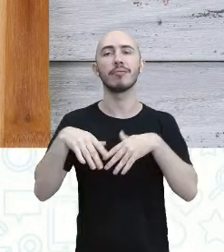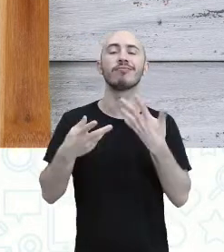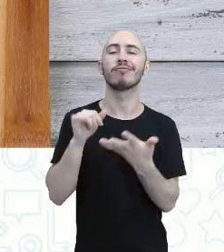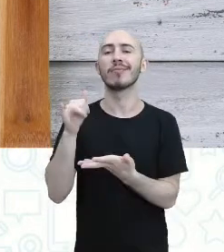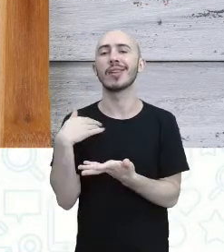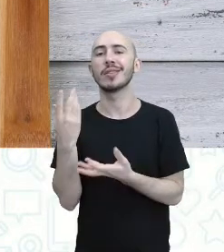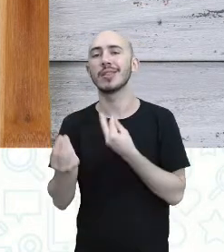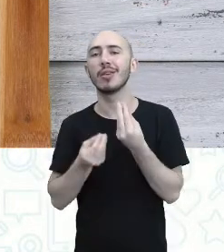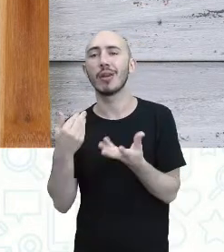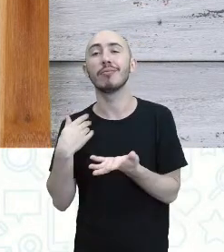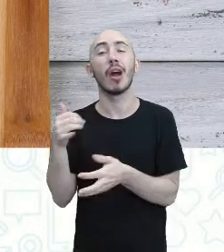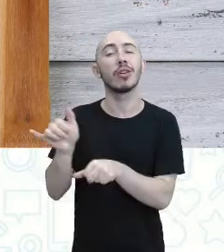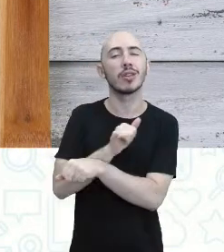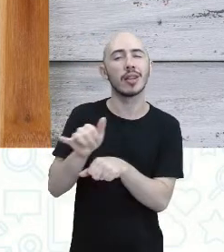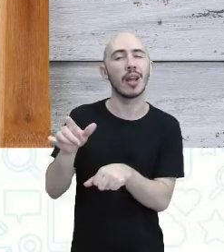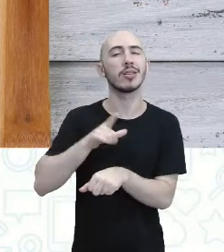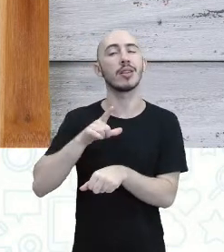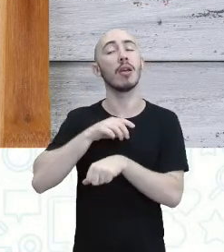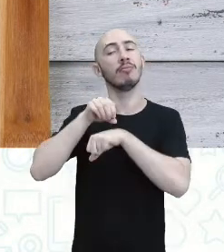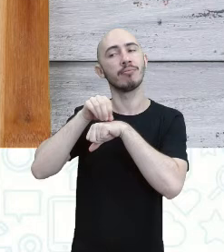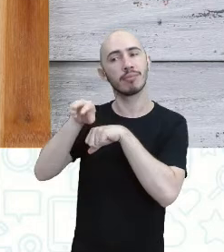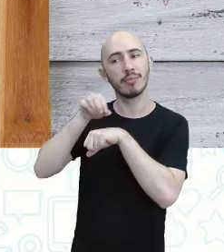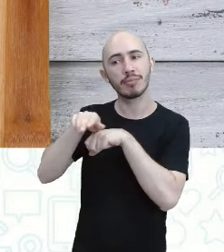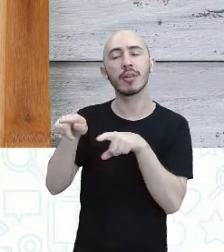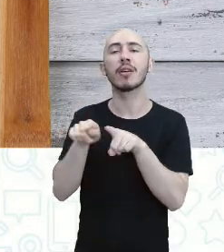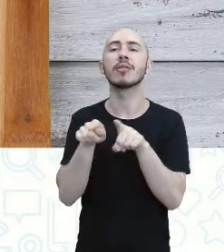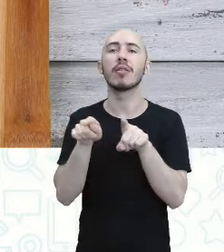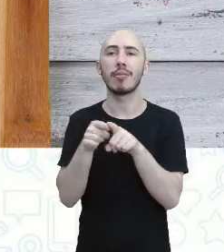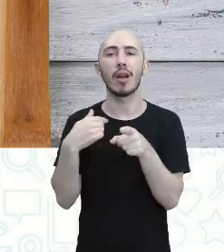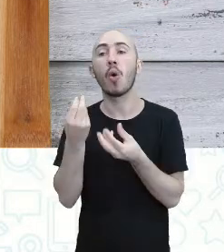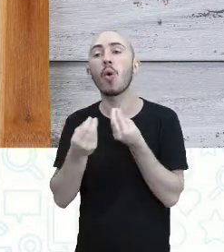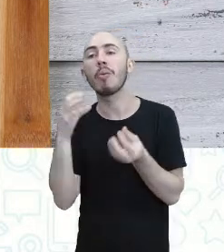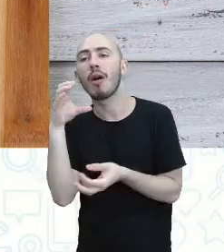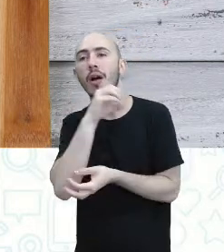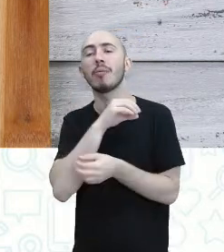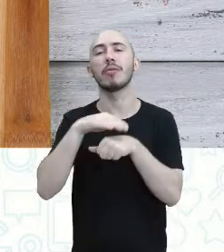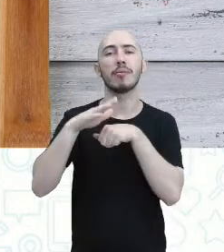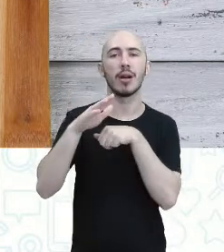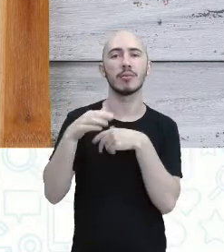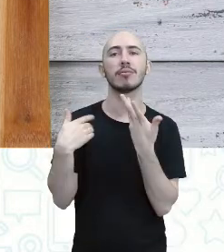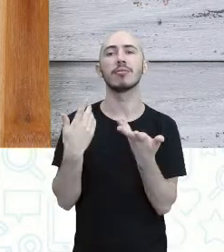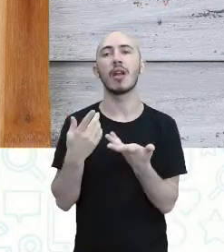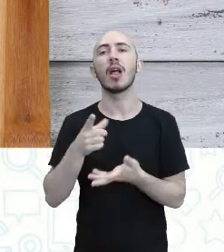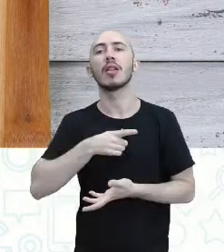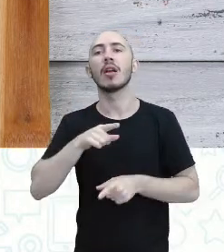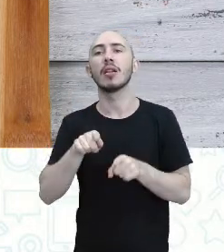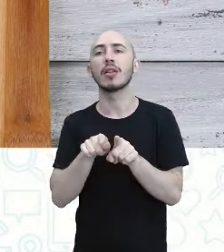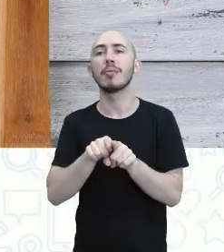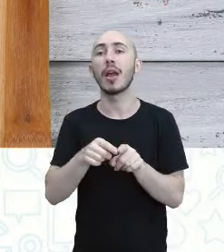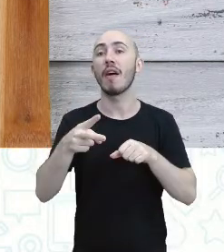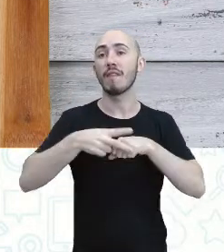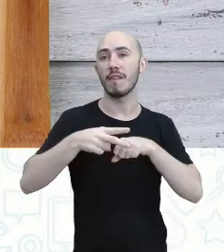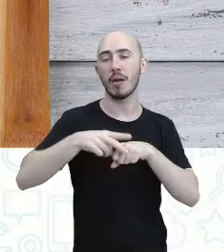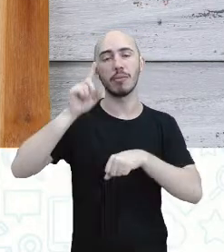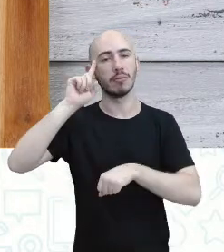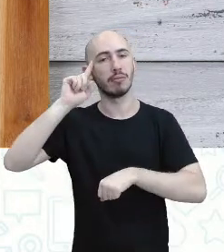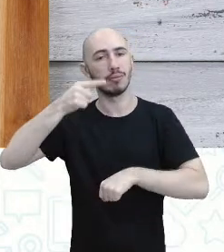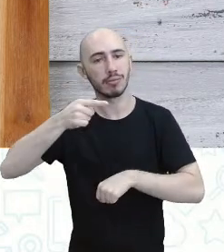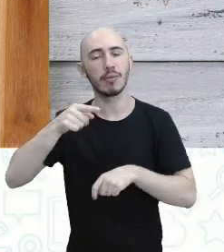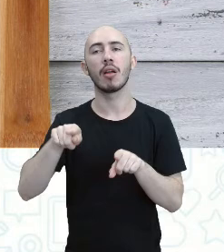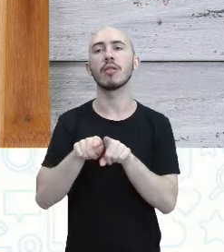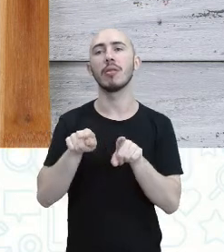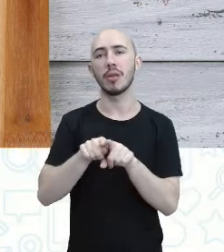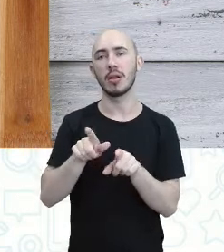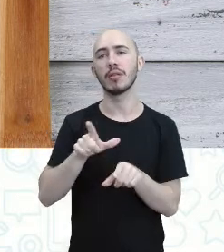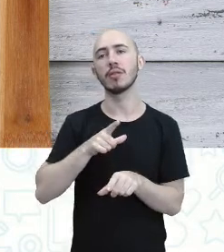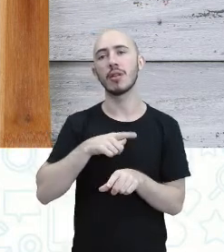tenha um pulo do gato, uma dica, um jeito mais rápido de fazer algo. A gente tem o uso dos verbos no imperativo,